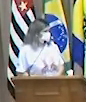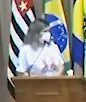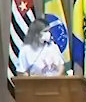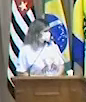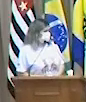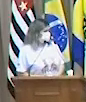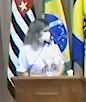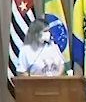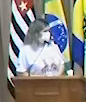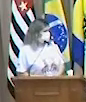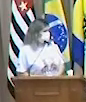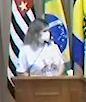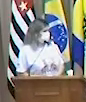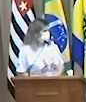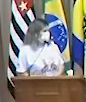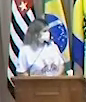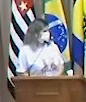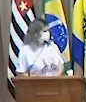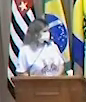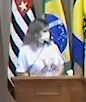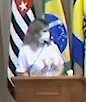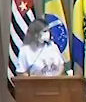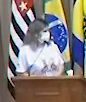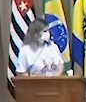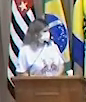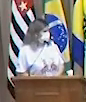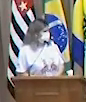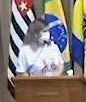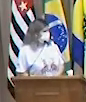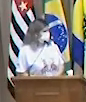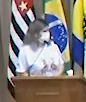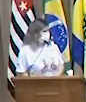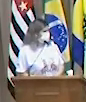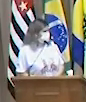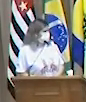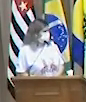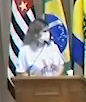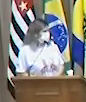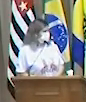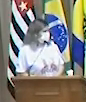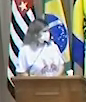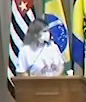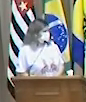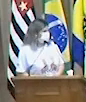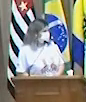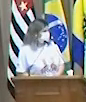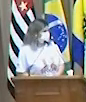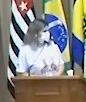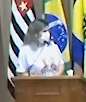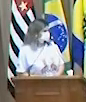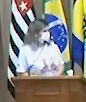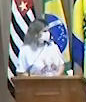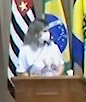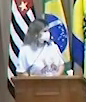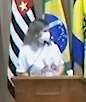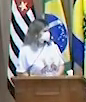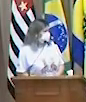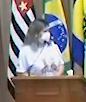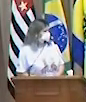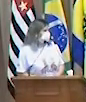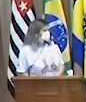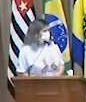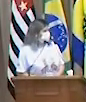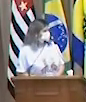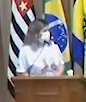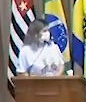importante quanto o trabalho também da área, como você disse, pessoas que às vezes morrem por câncer ou de